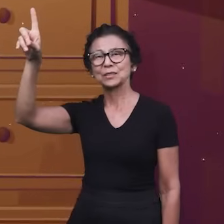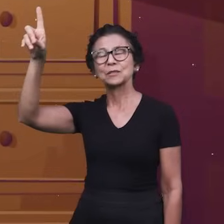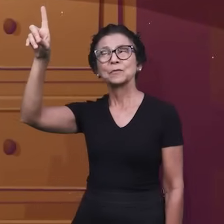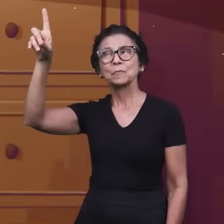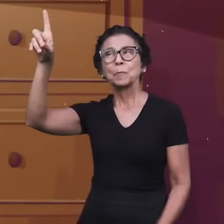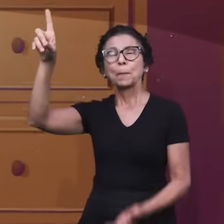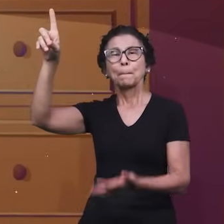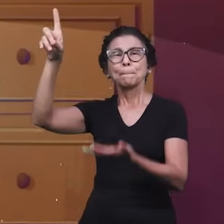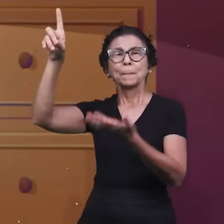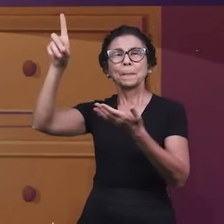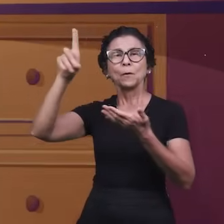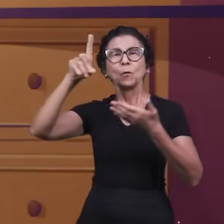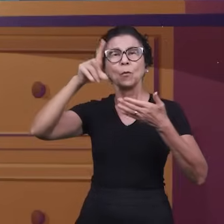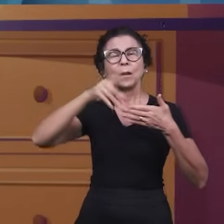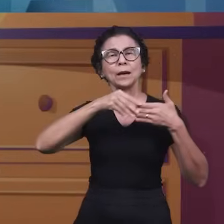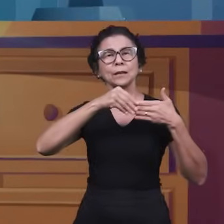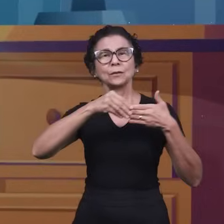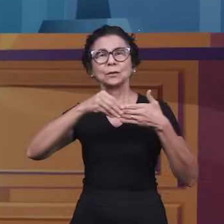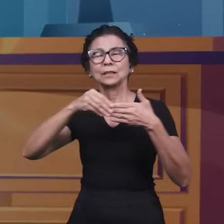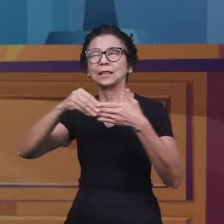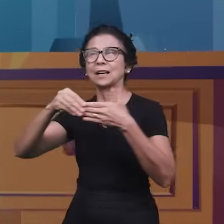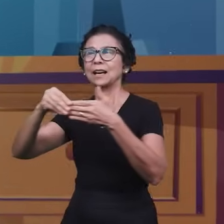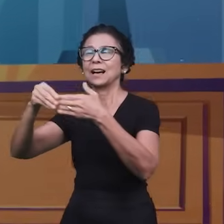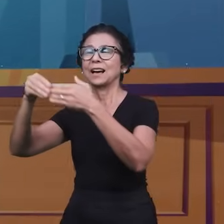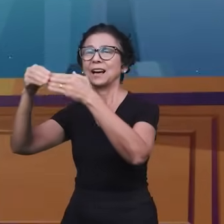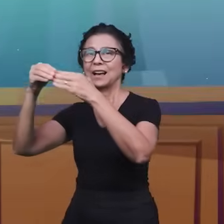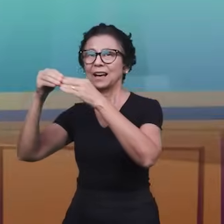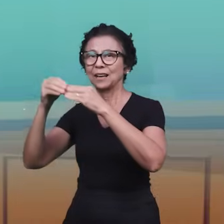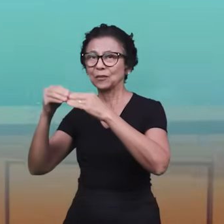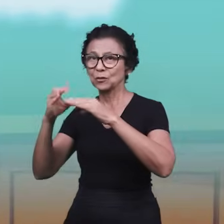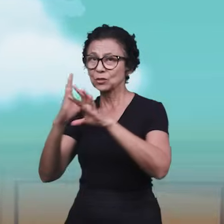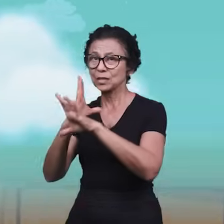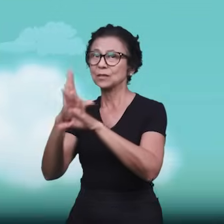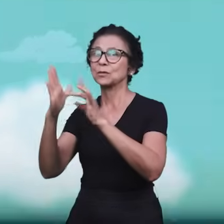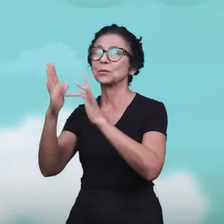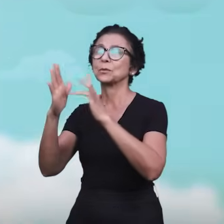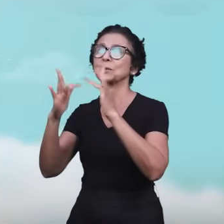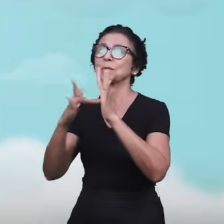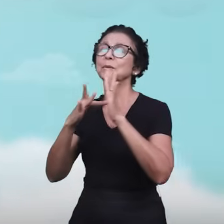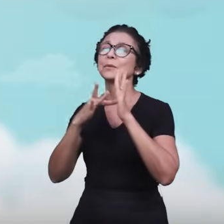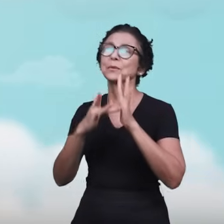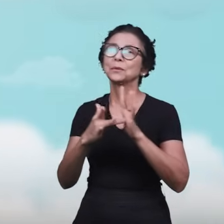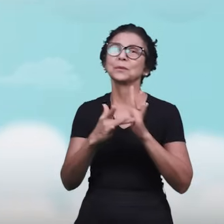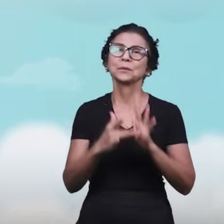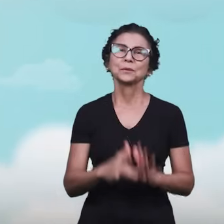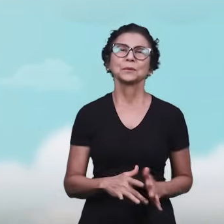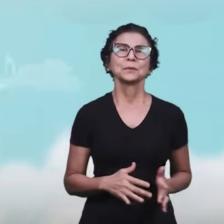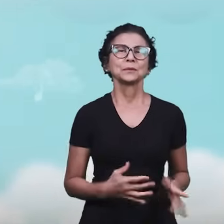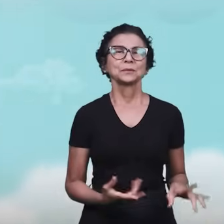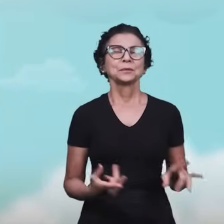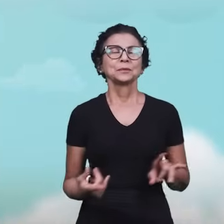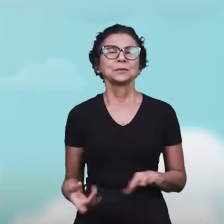Deus, nos levando a encontrar com